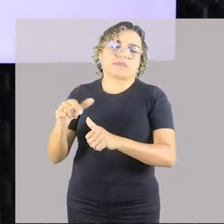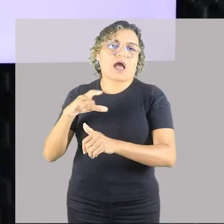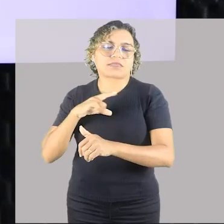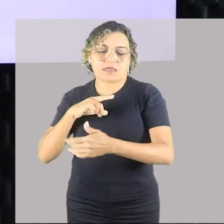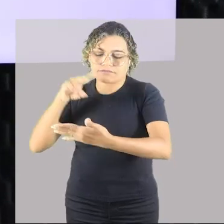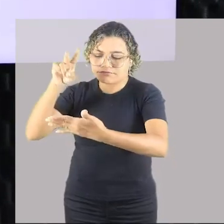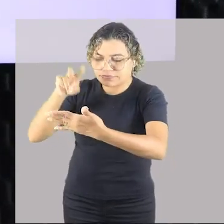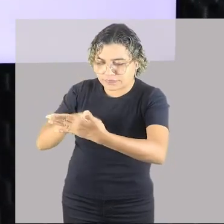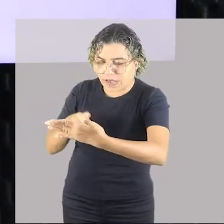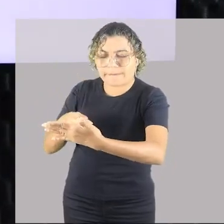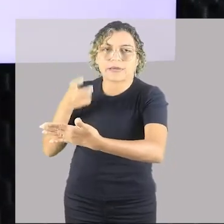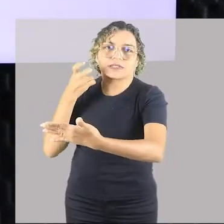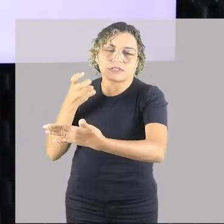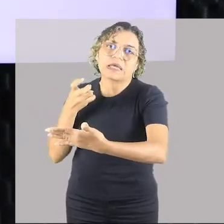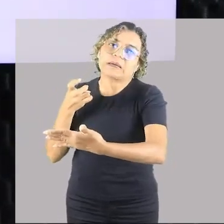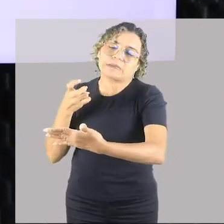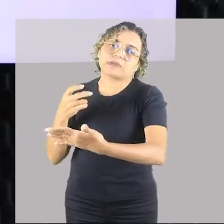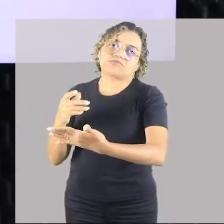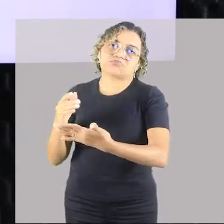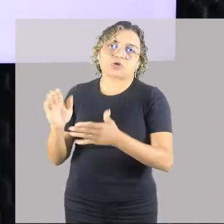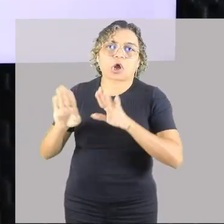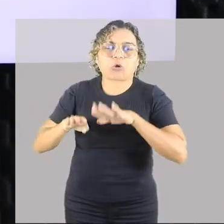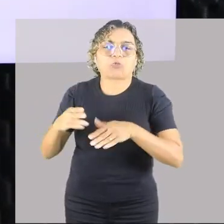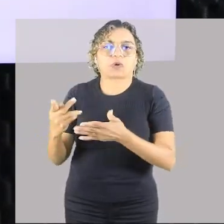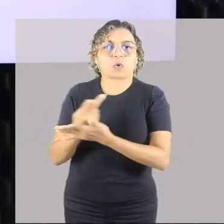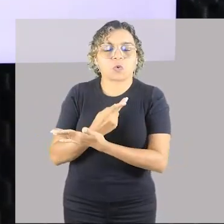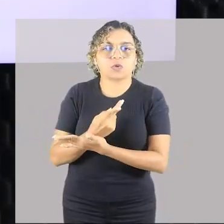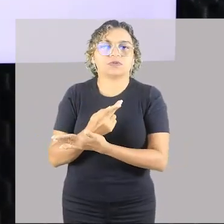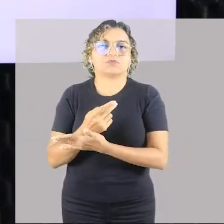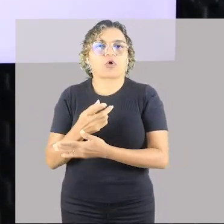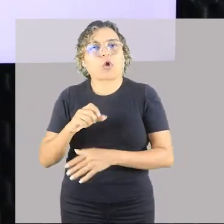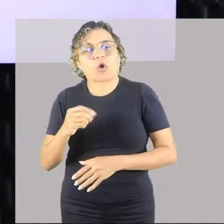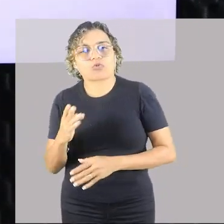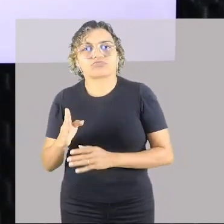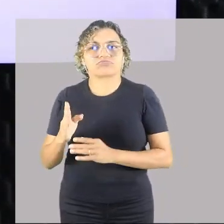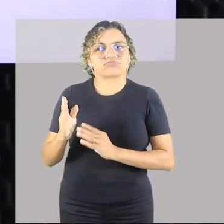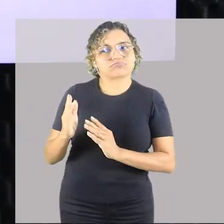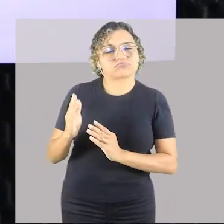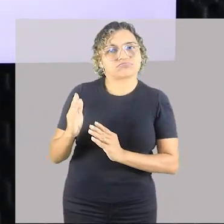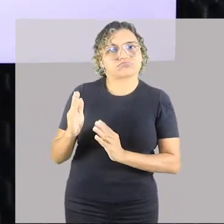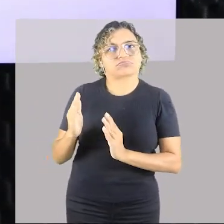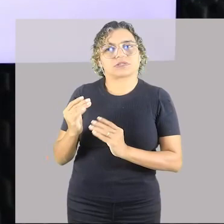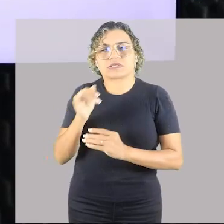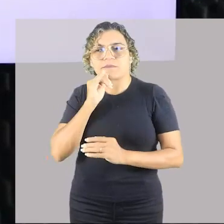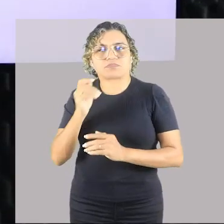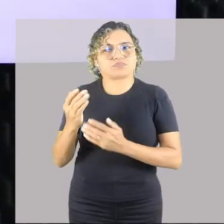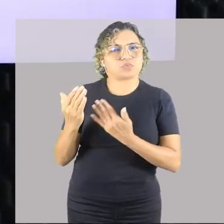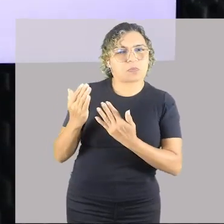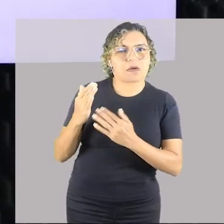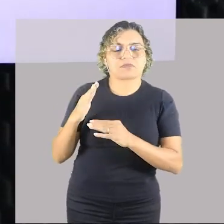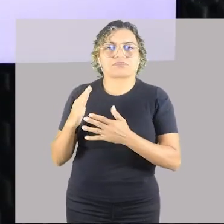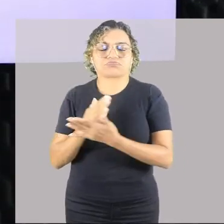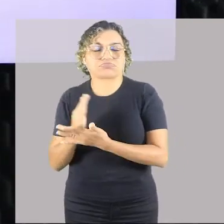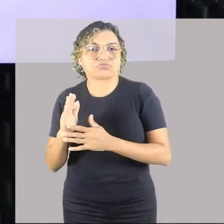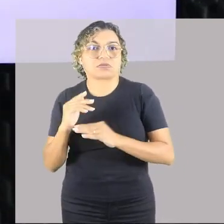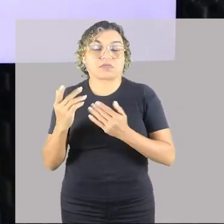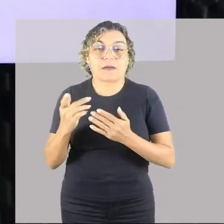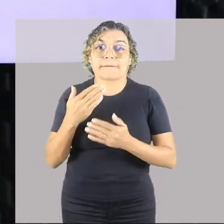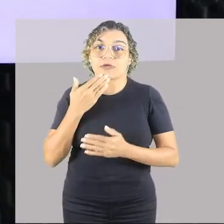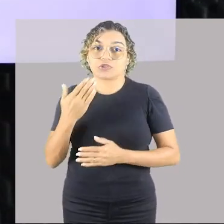analisa, constata alguma coisa ou suspeita de alguma coisa, provoca por um pedido à administração pública